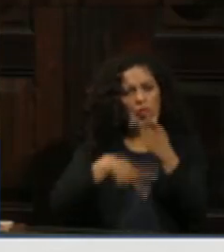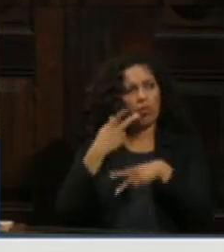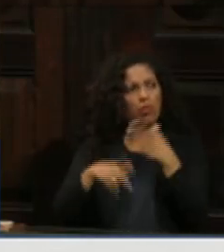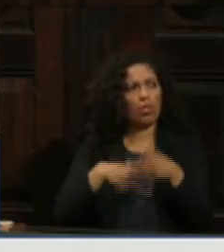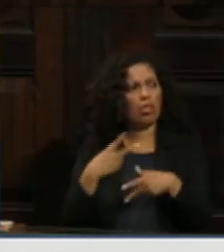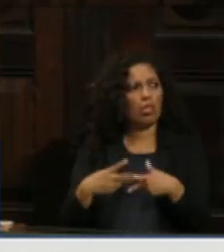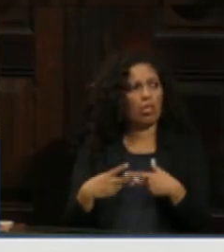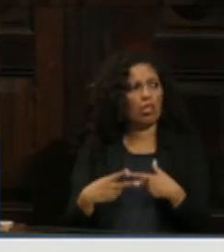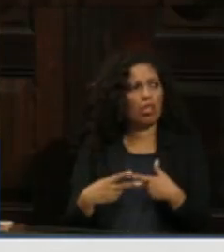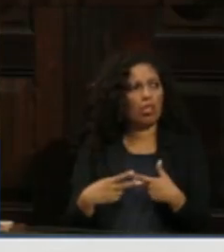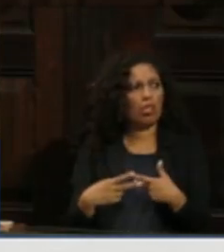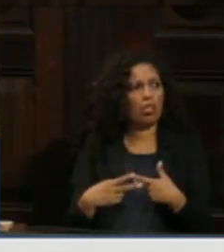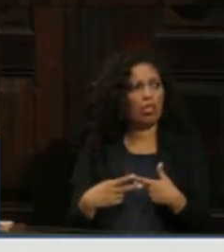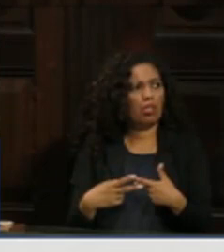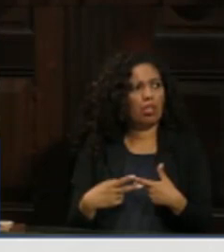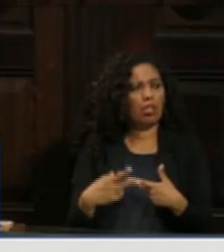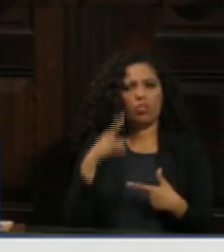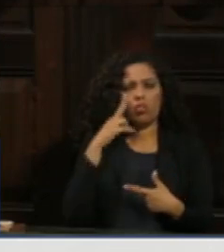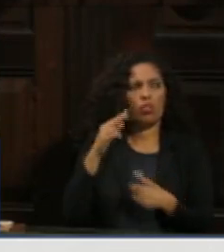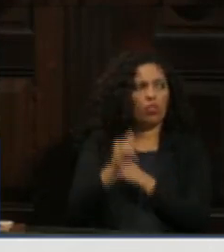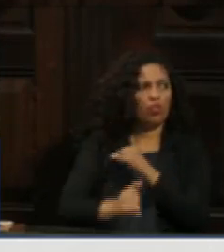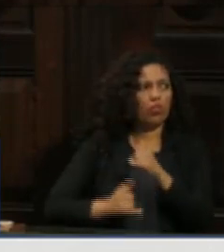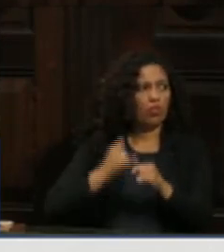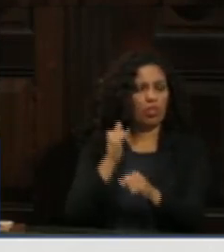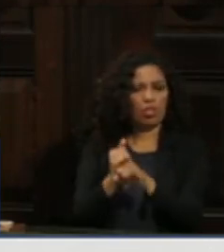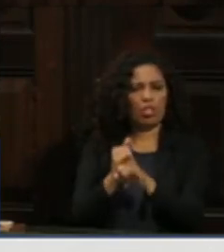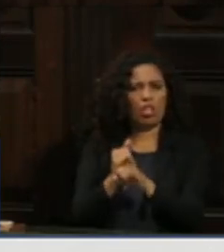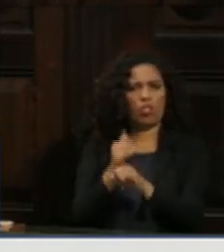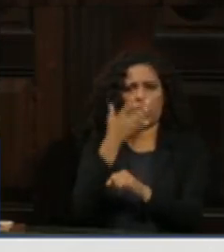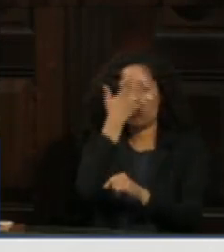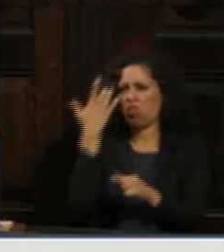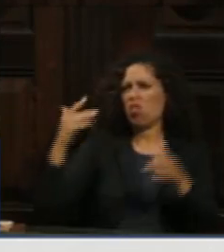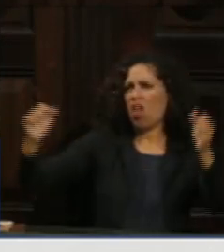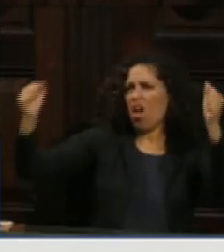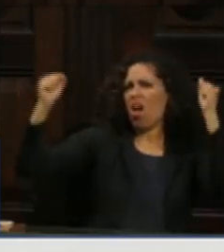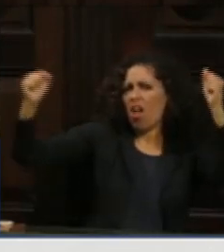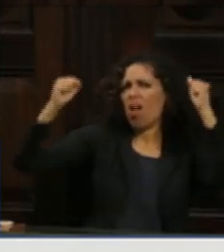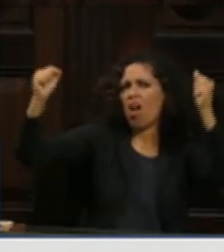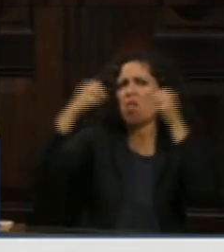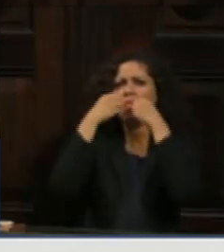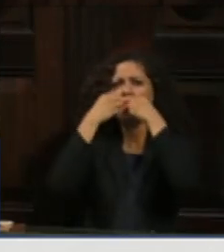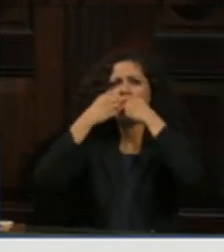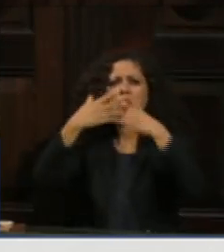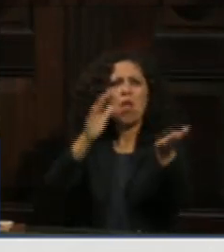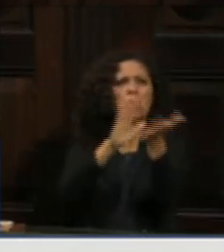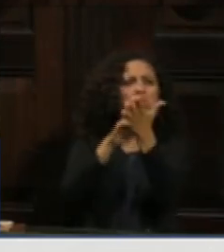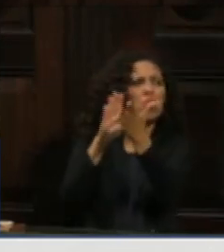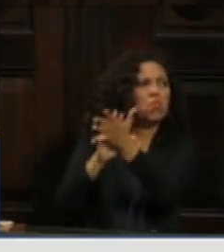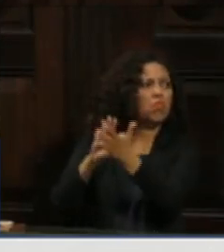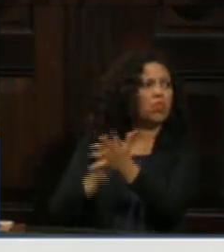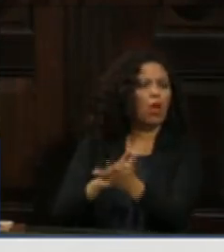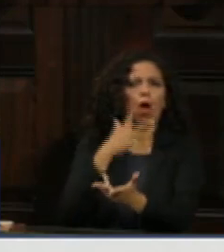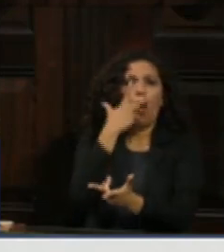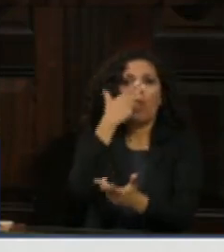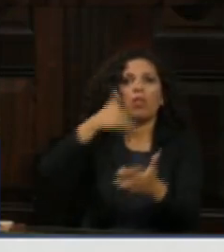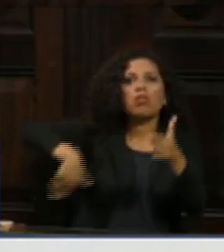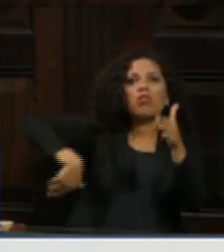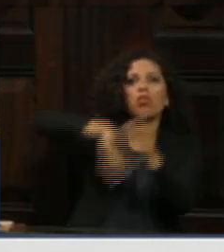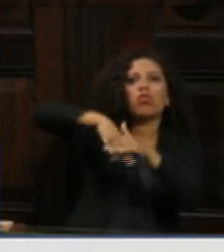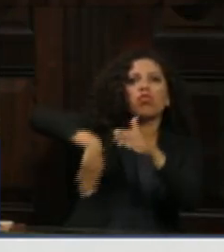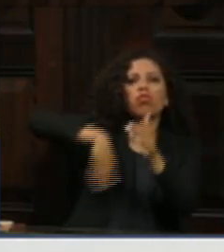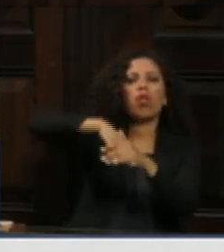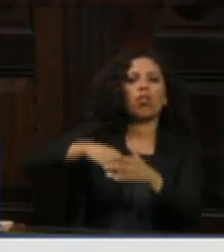advogando a favor, enquanto ele merecer a minha confiança, reconhecendo a história do Rodrigo, a história da sua família, a